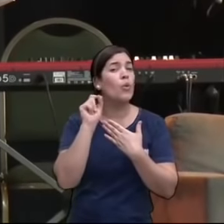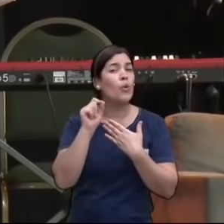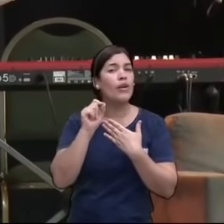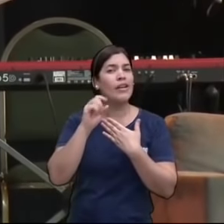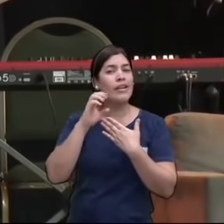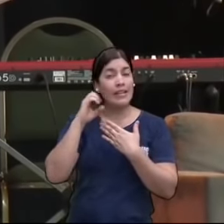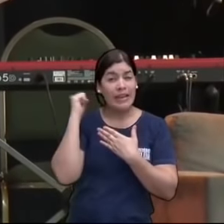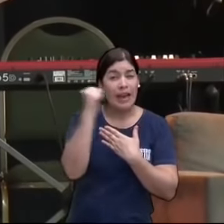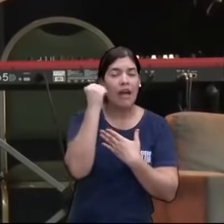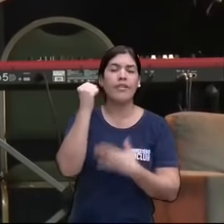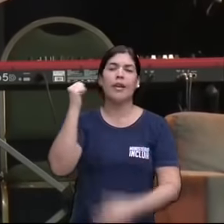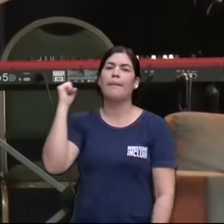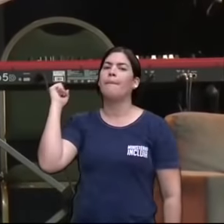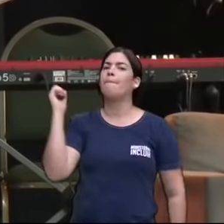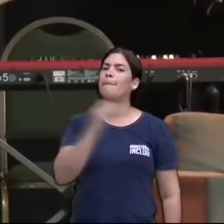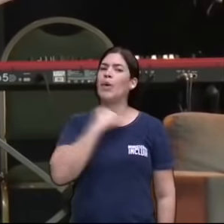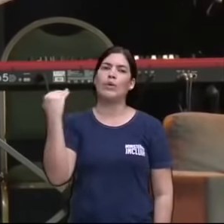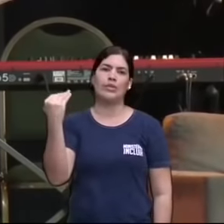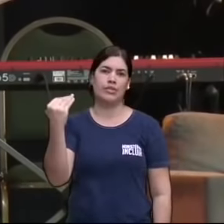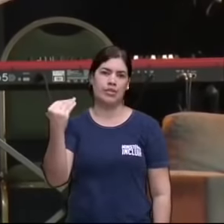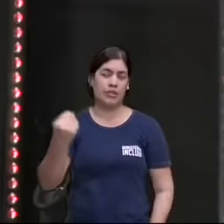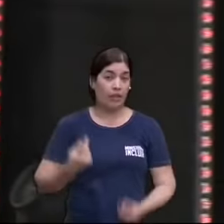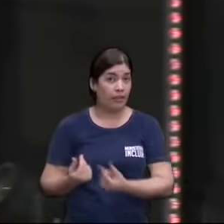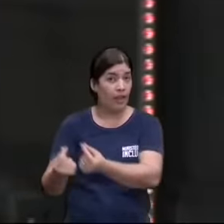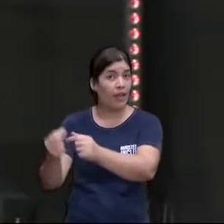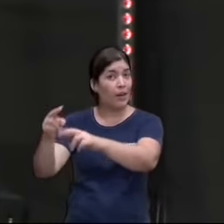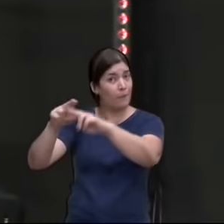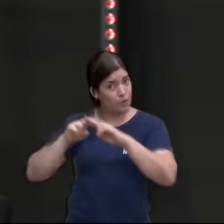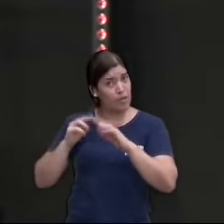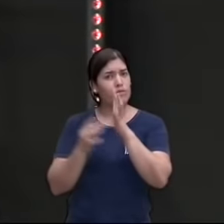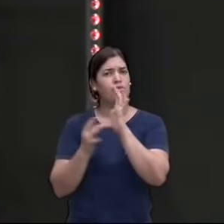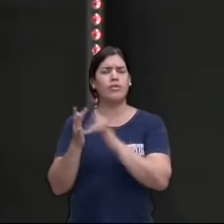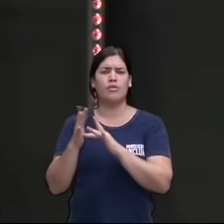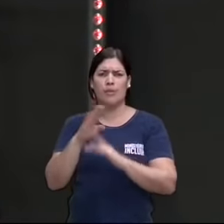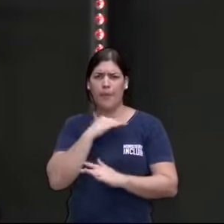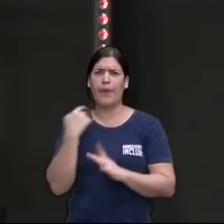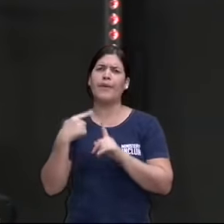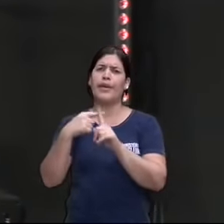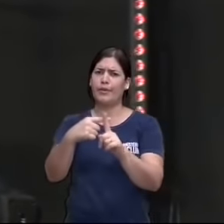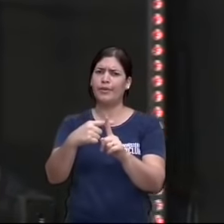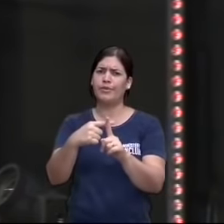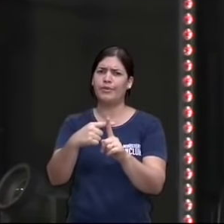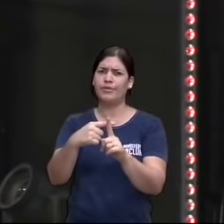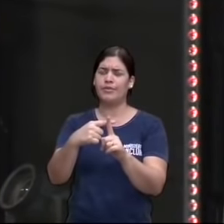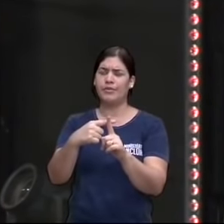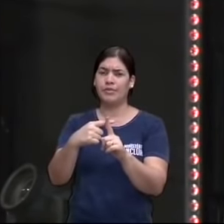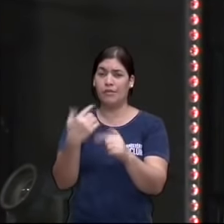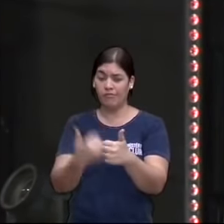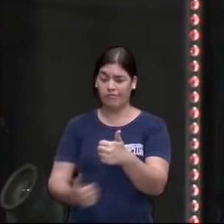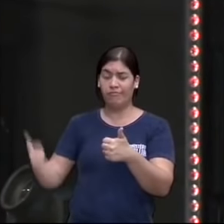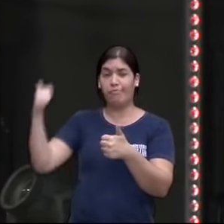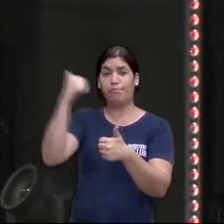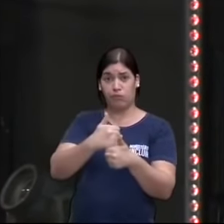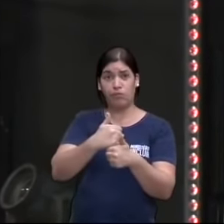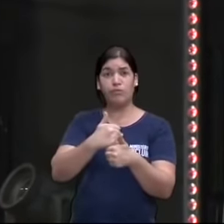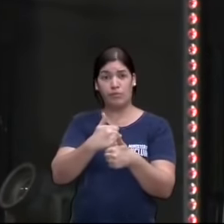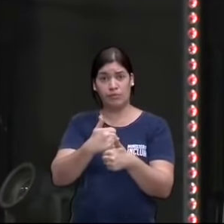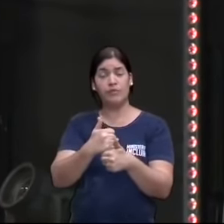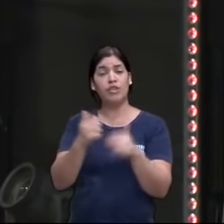morte eterna. Por isso Jesus morreu na cruz. Para ele pagar o preço do pecado. Para dizer,